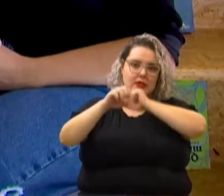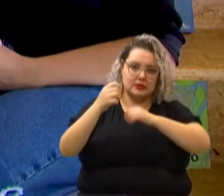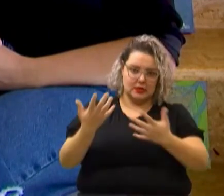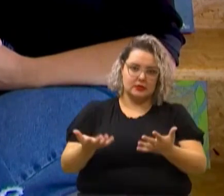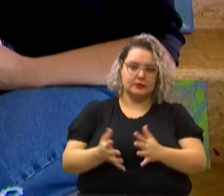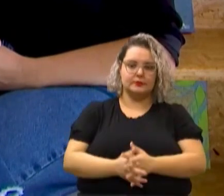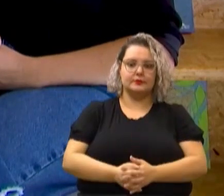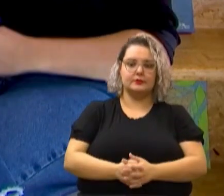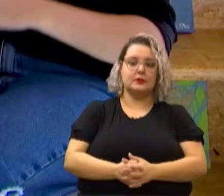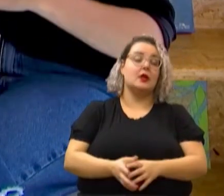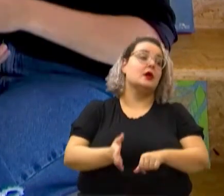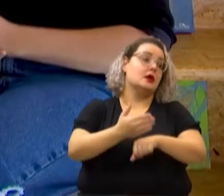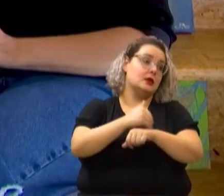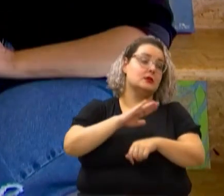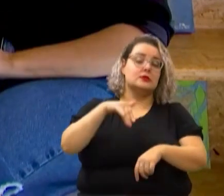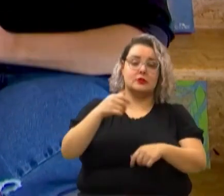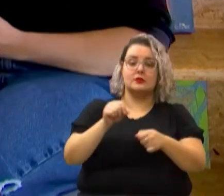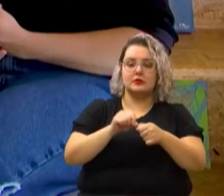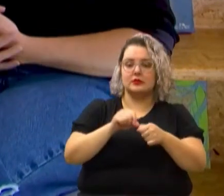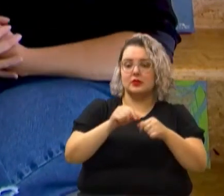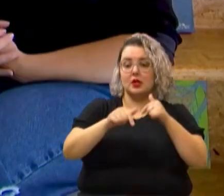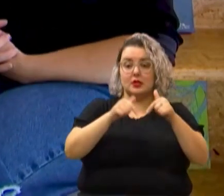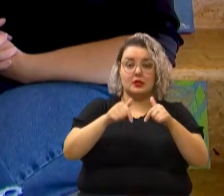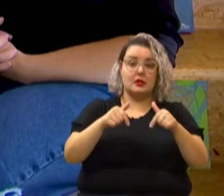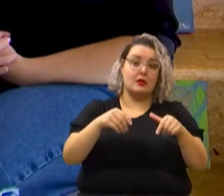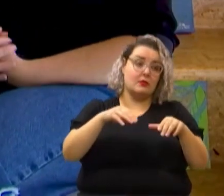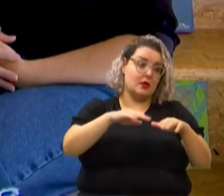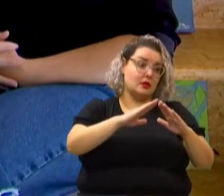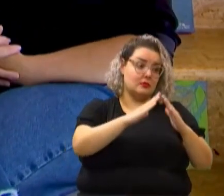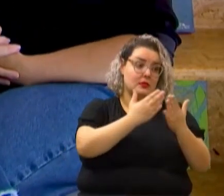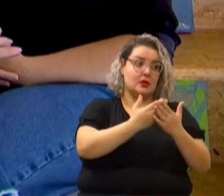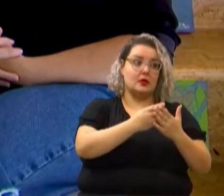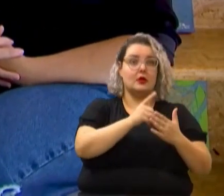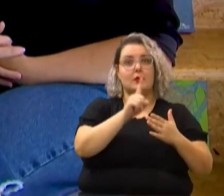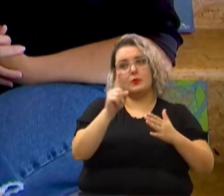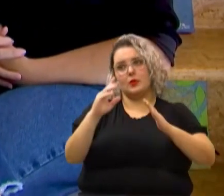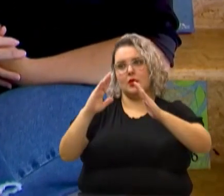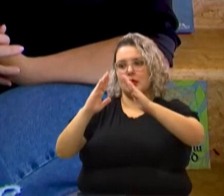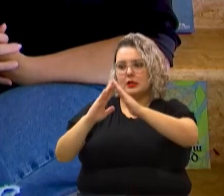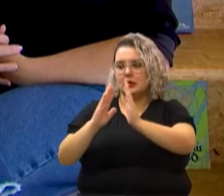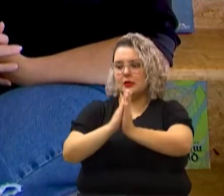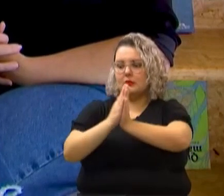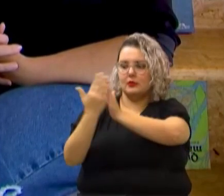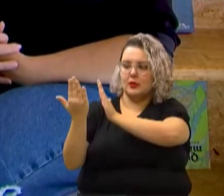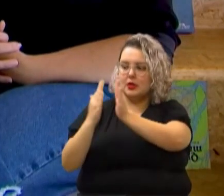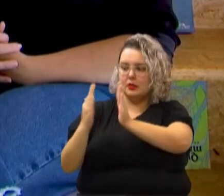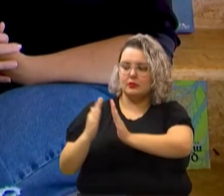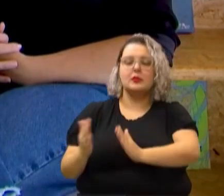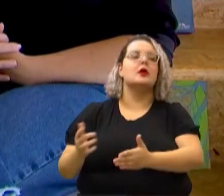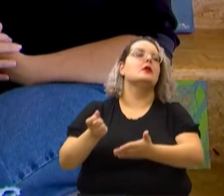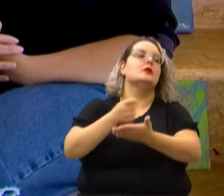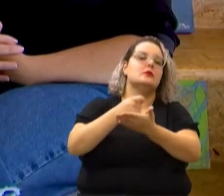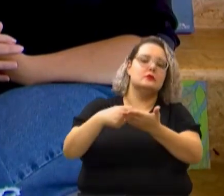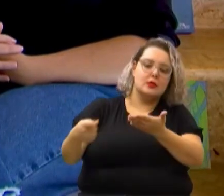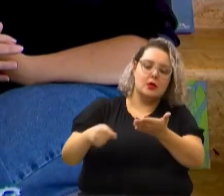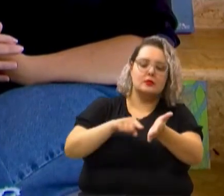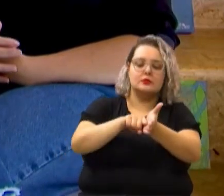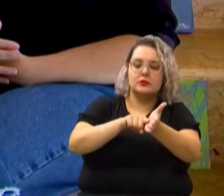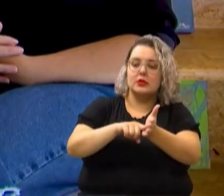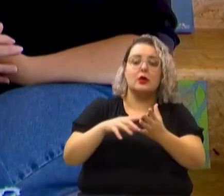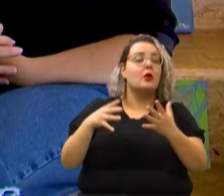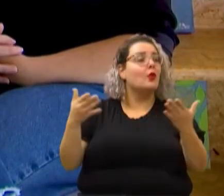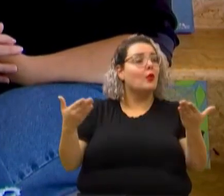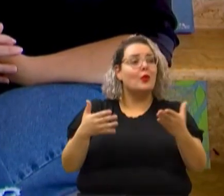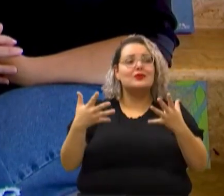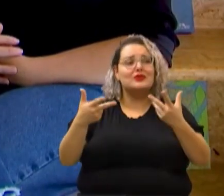bom antes não é quando eu ia fazer trabalho na escola eu ia na biblioteca pesquisar vai anotava hoje